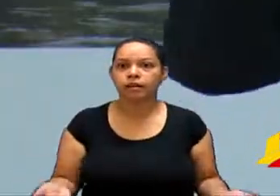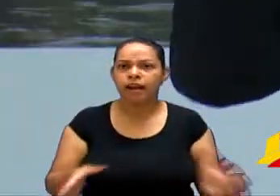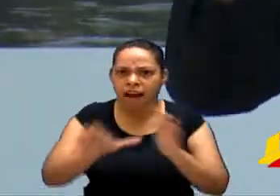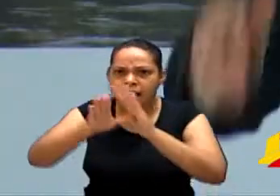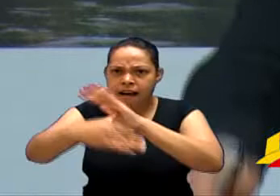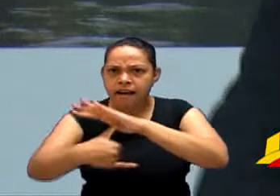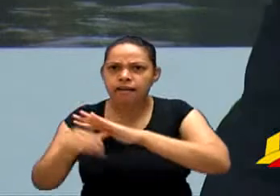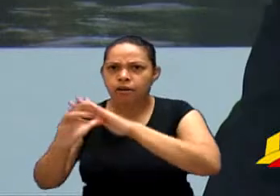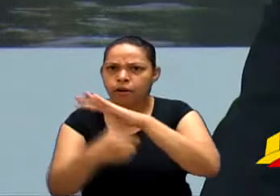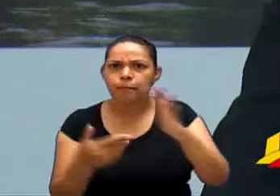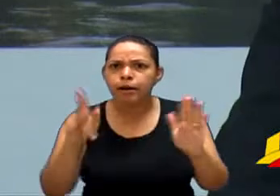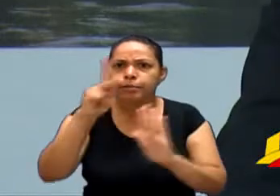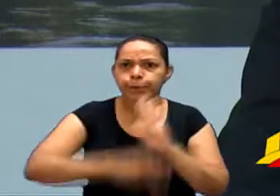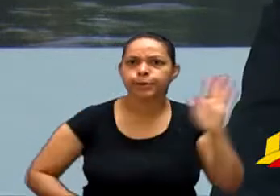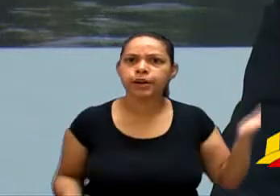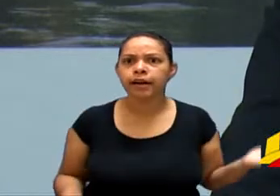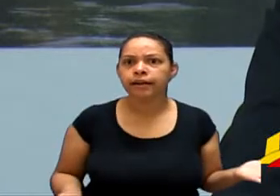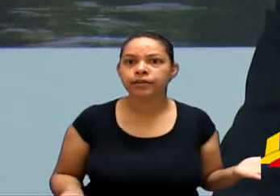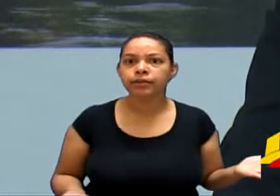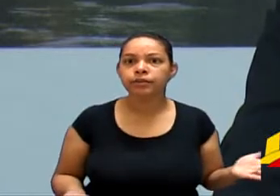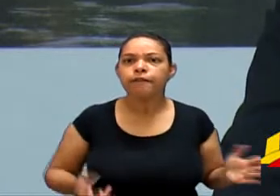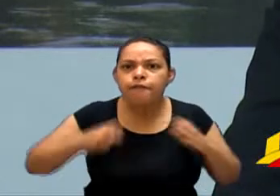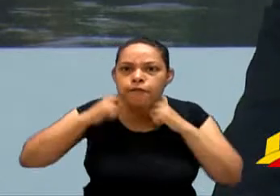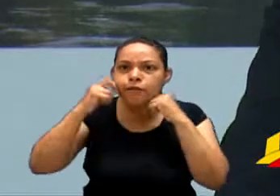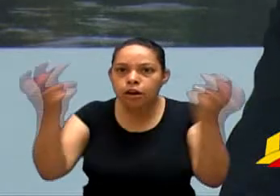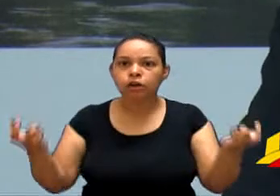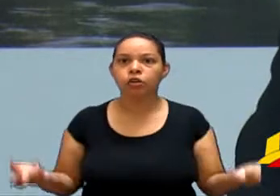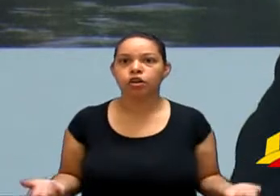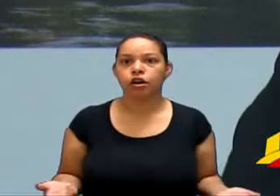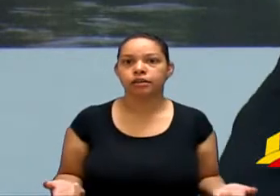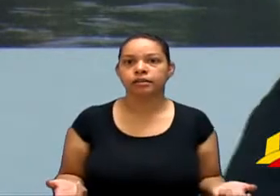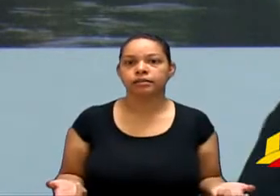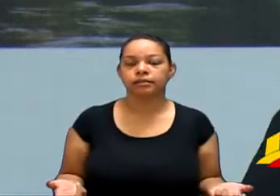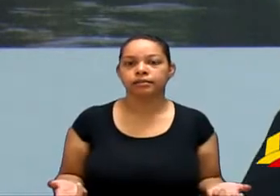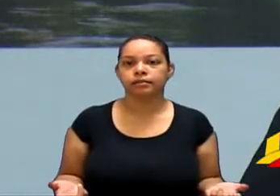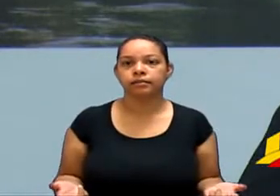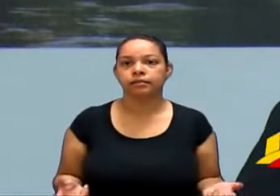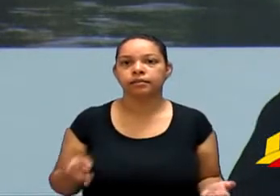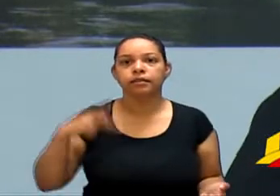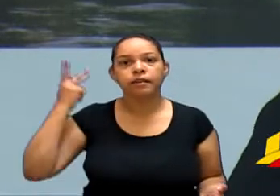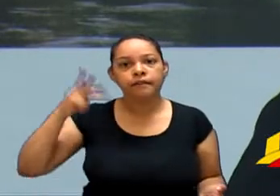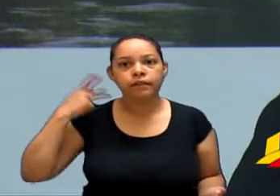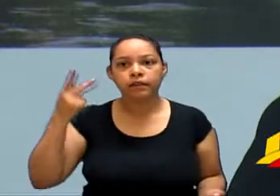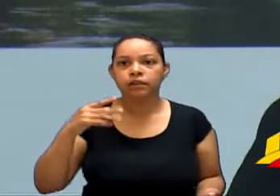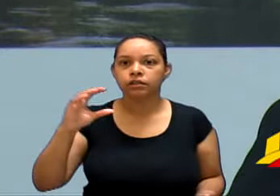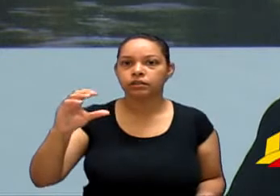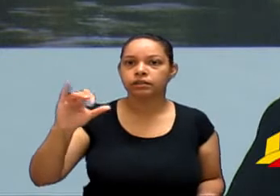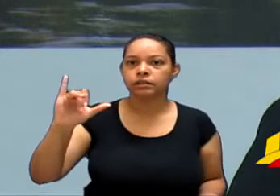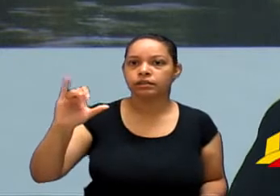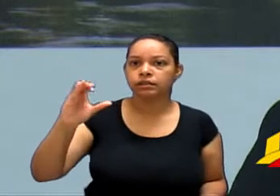até quando isso é uma vergonha isso aí Vereador Cícero Cláudio